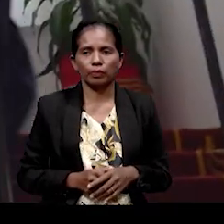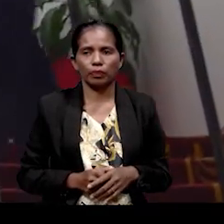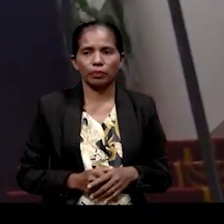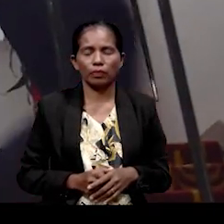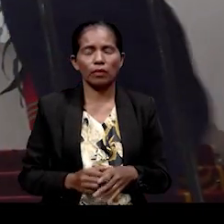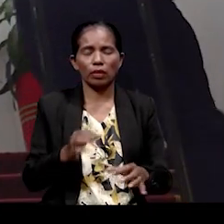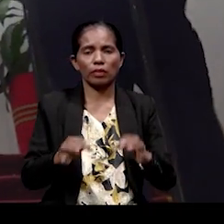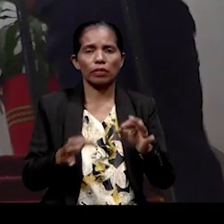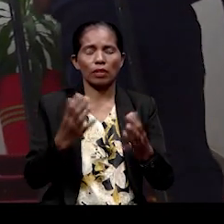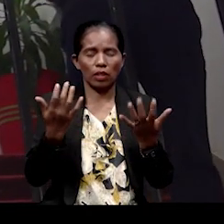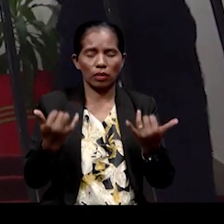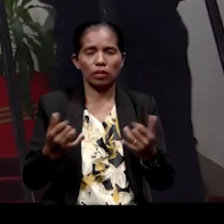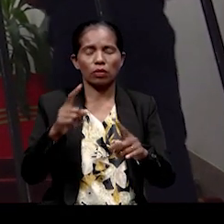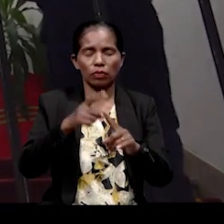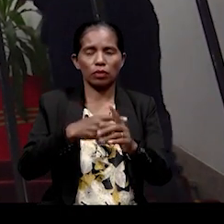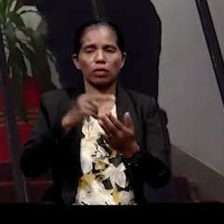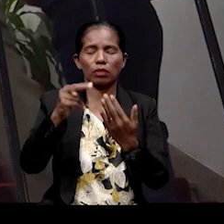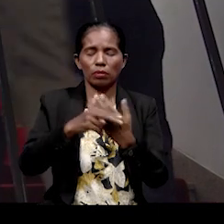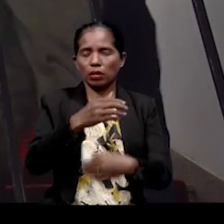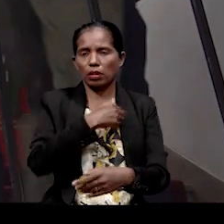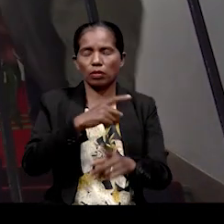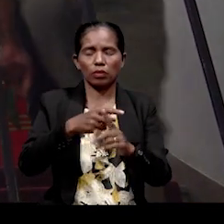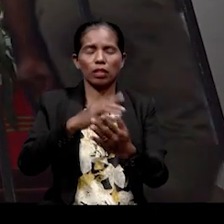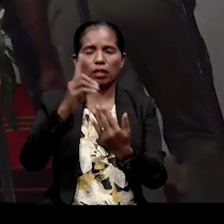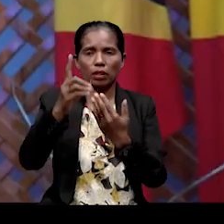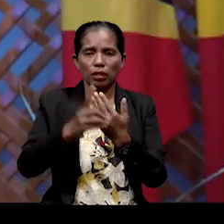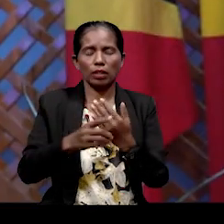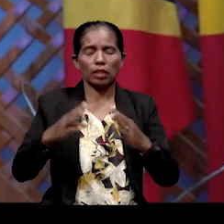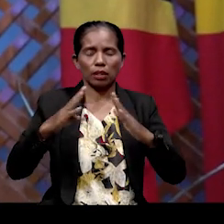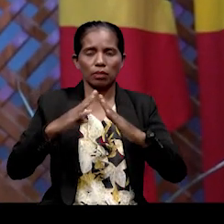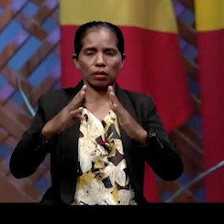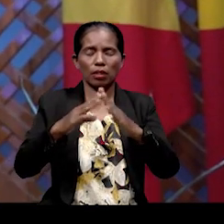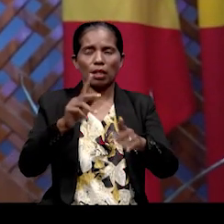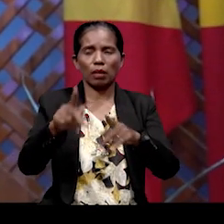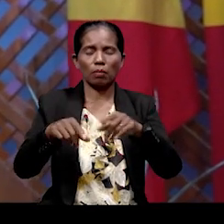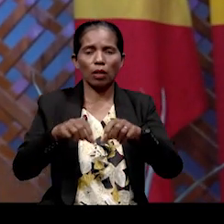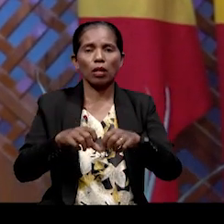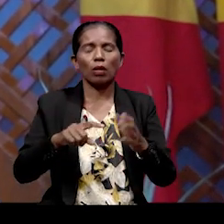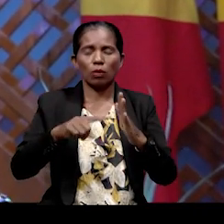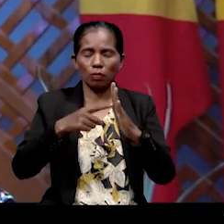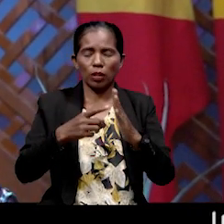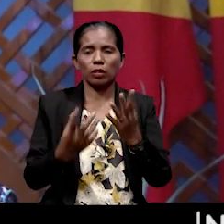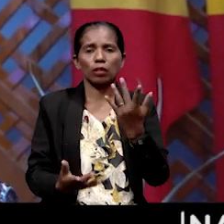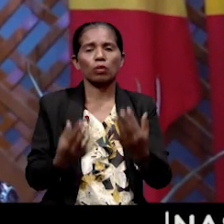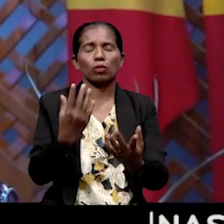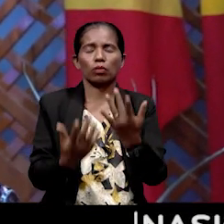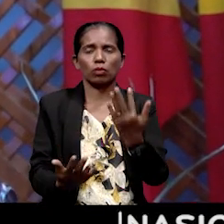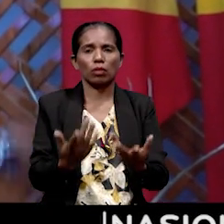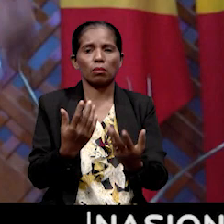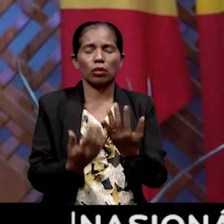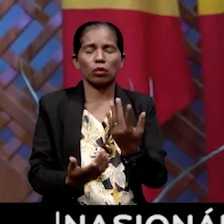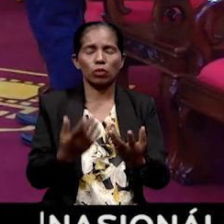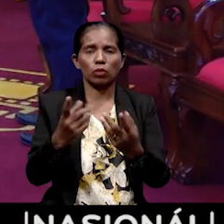Mas que de dão, né, se ia fulo novembro, se da octo dezembro, mai be ia capital dili, ema começa suno foguetes, halota ruto ia bairro Sira,